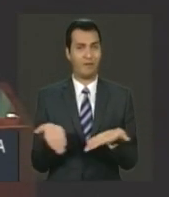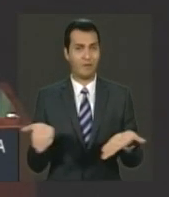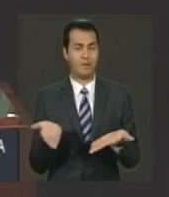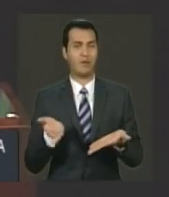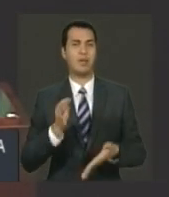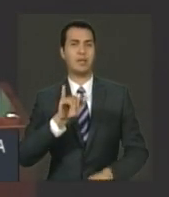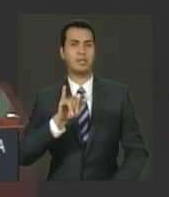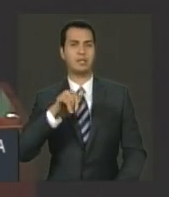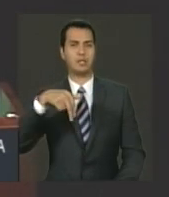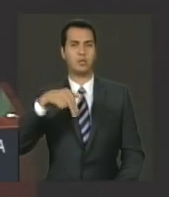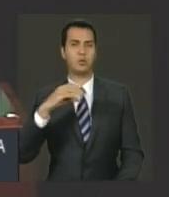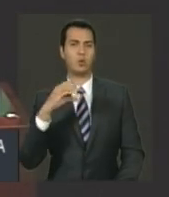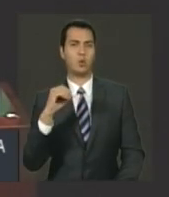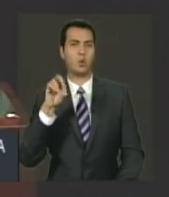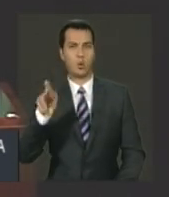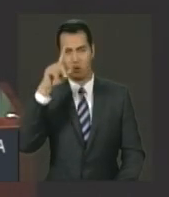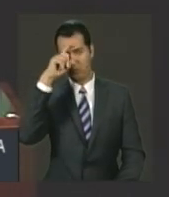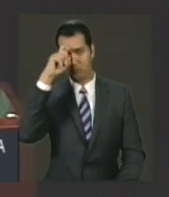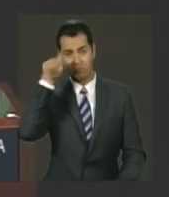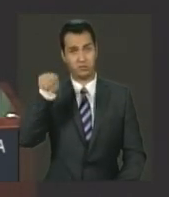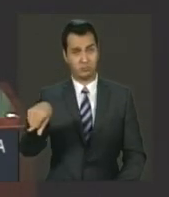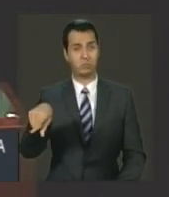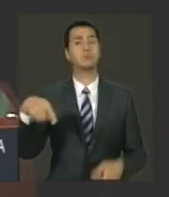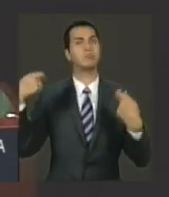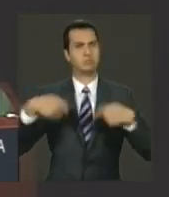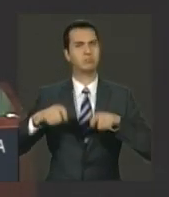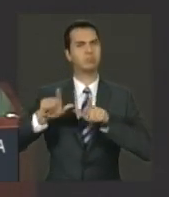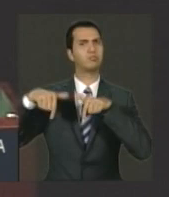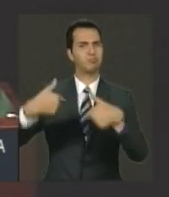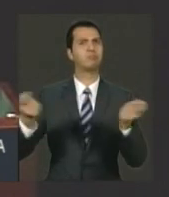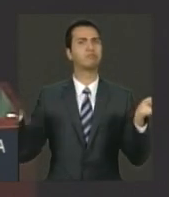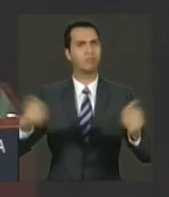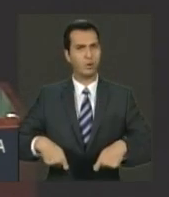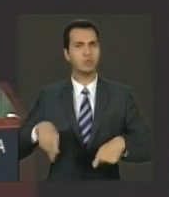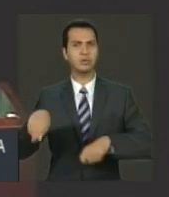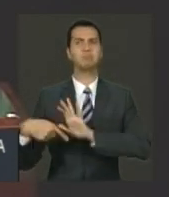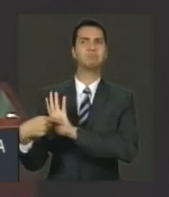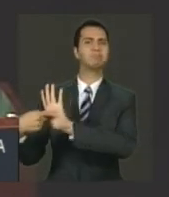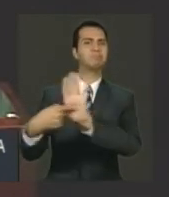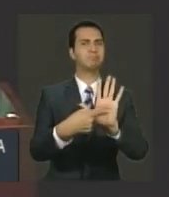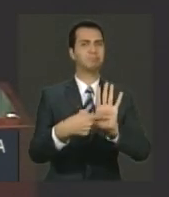modelo de atendimento público para este país e para o mundo.